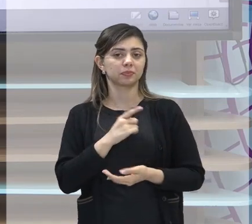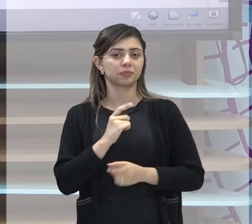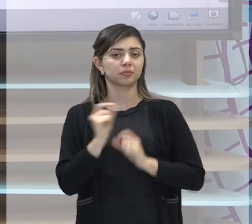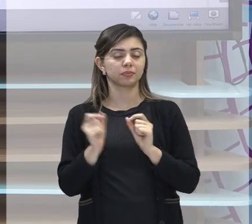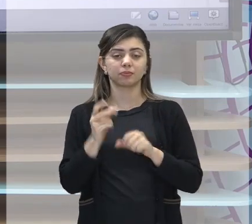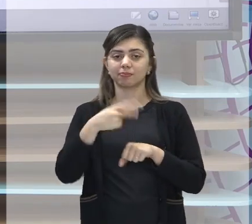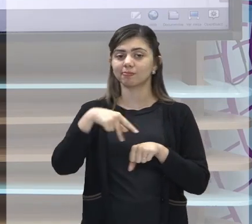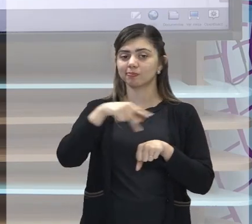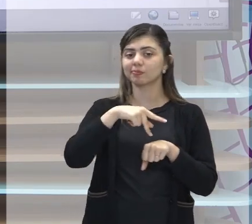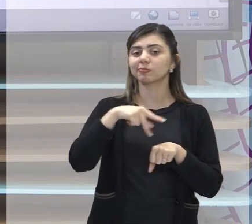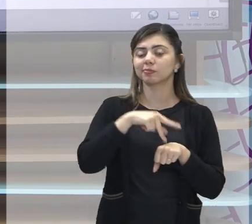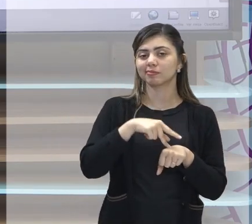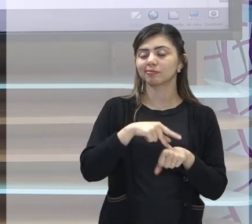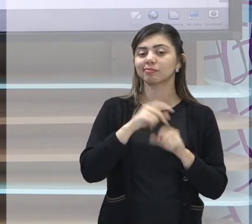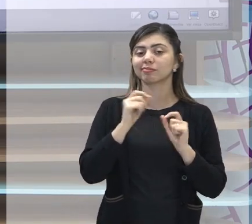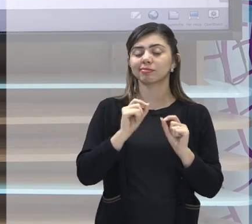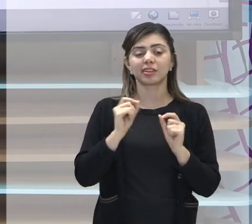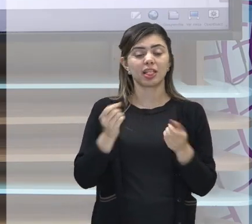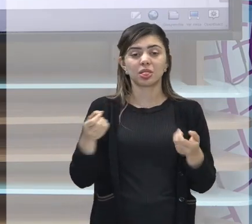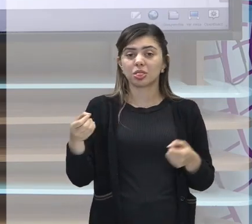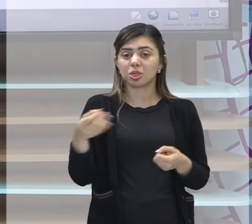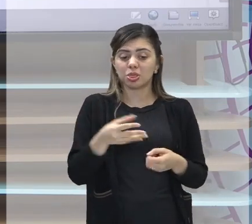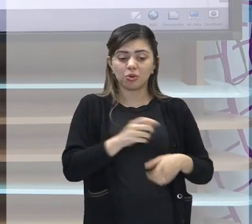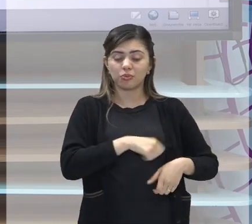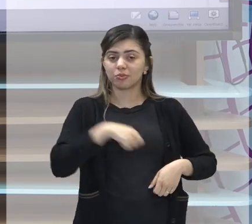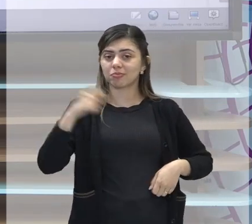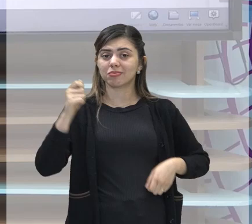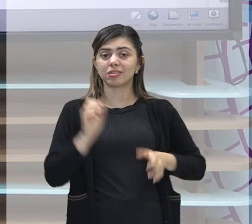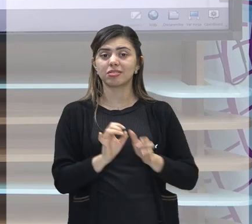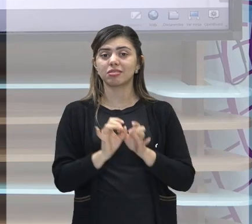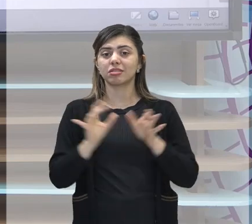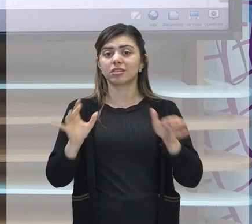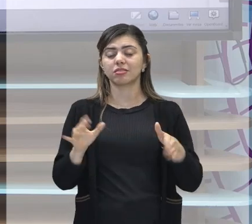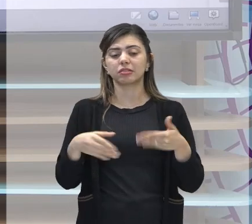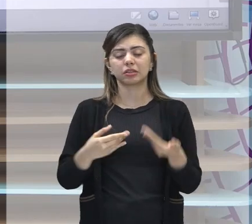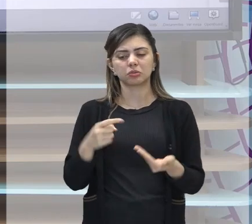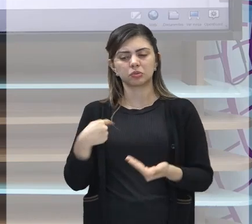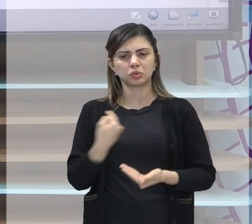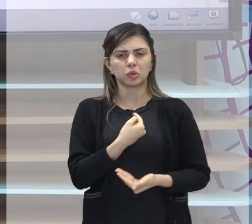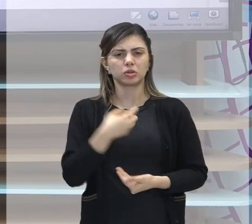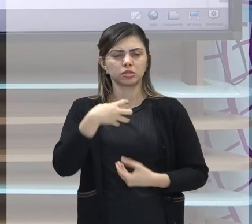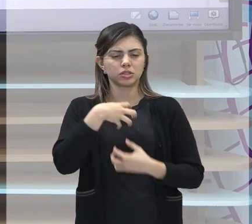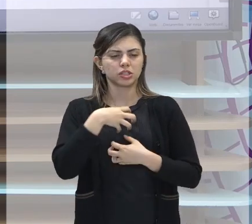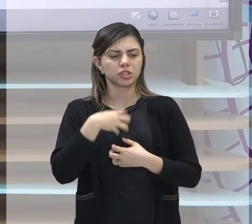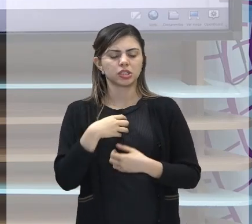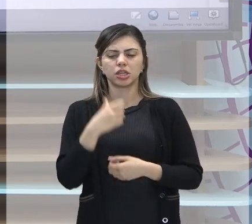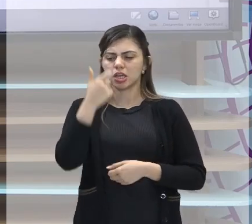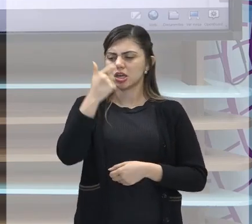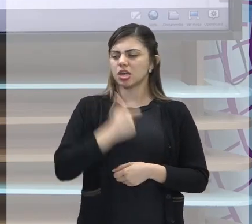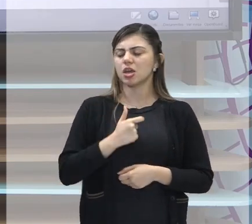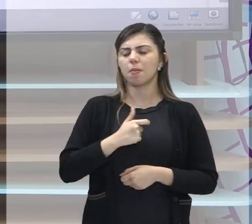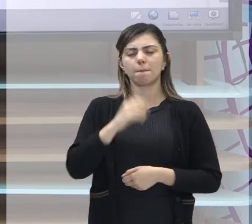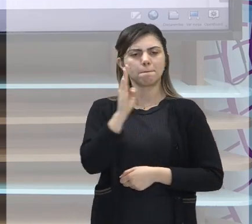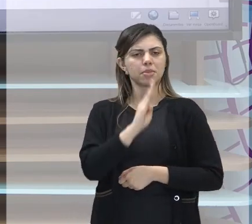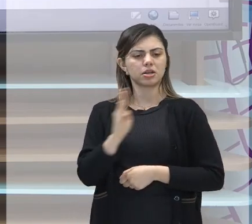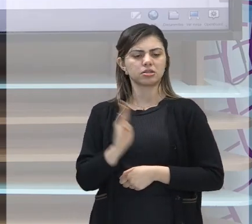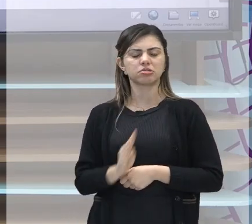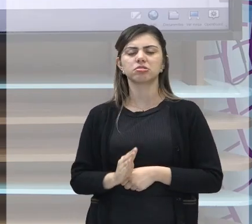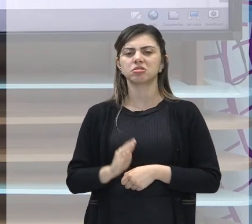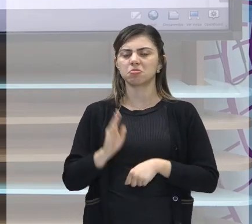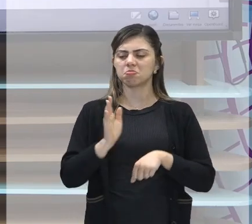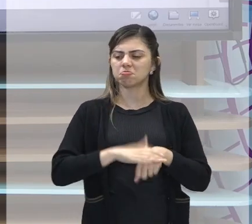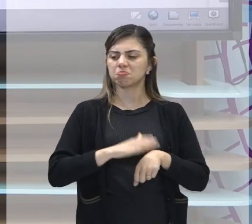país que é recém-independente. Então aquele sentimento de eu sou brasileiro, é a